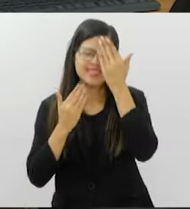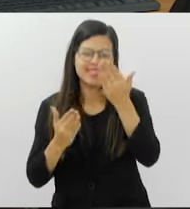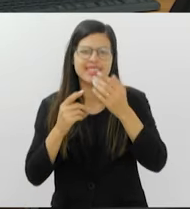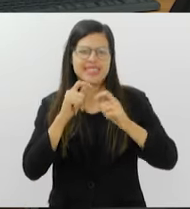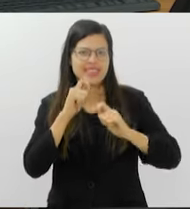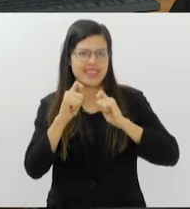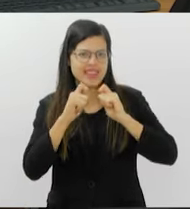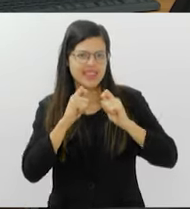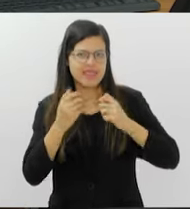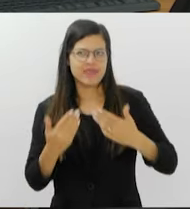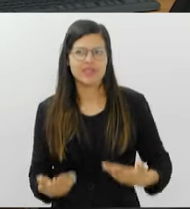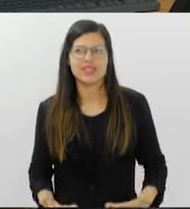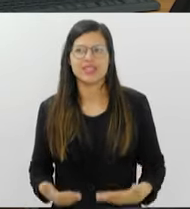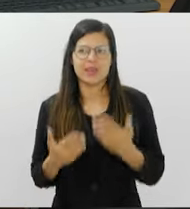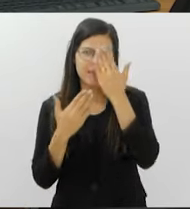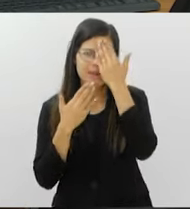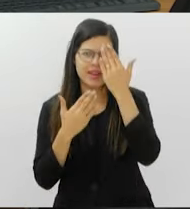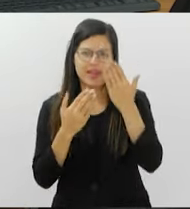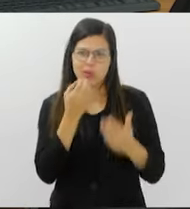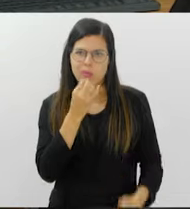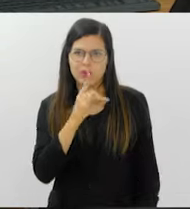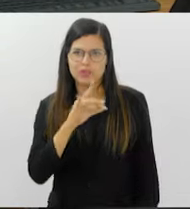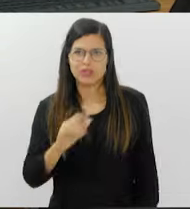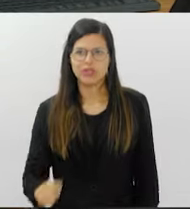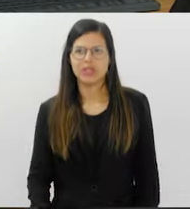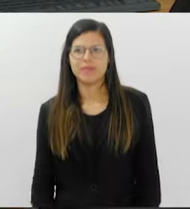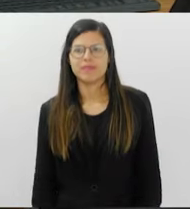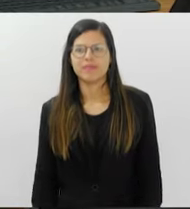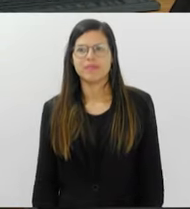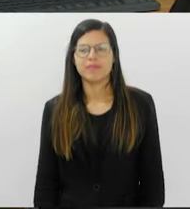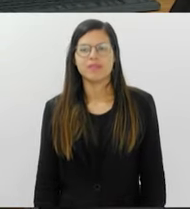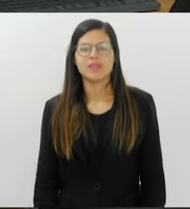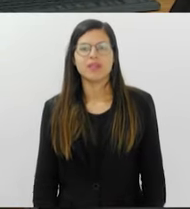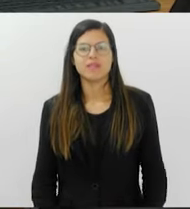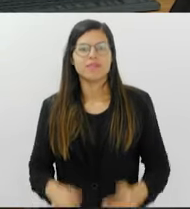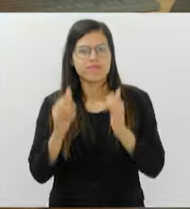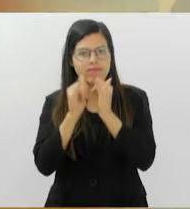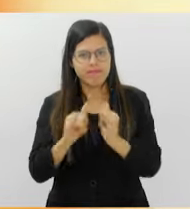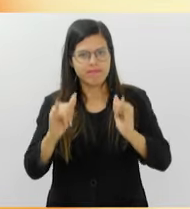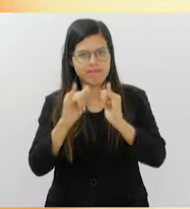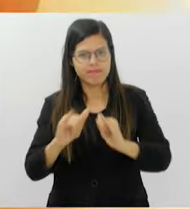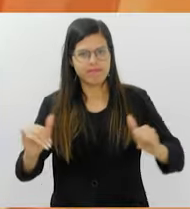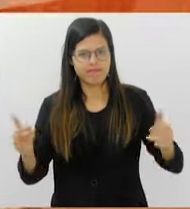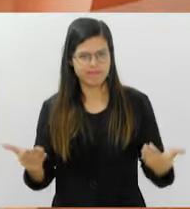doutor. Obrigado você. Bom dia para você. E vamos ao nosso giro de notícias de hoje.